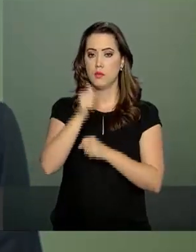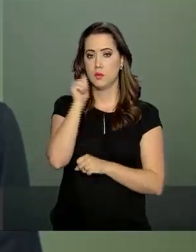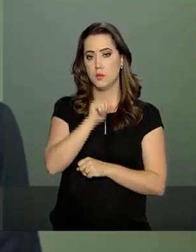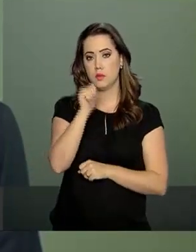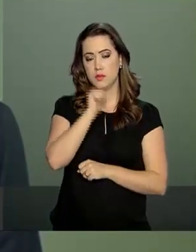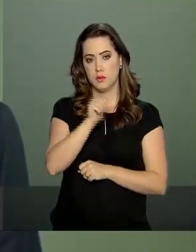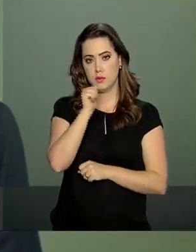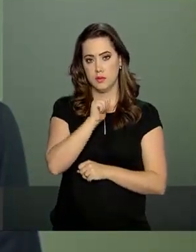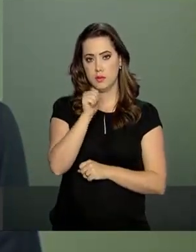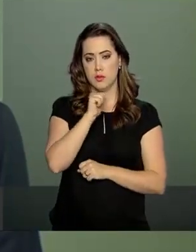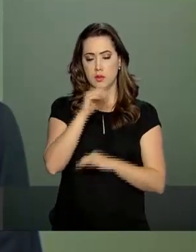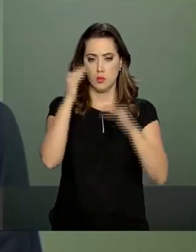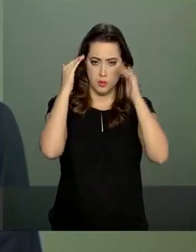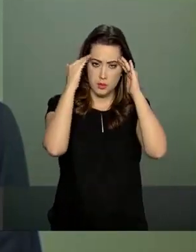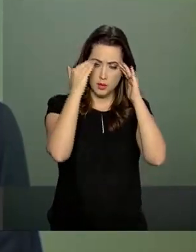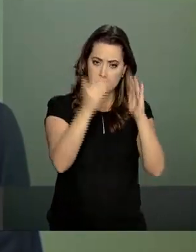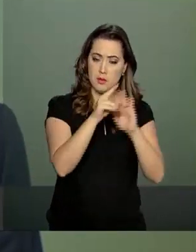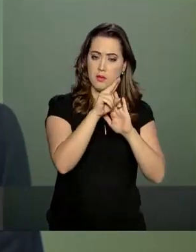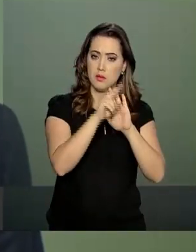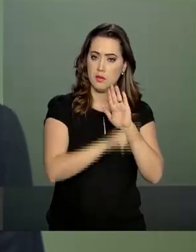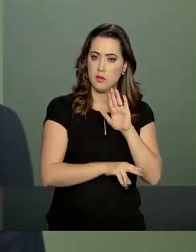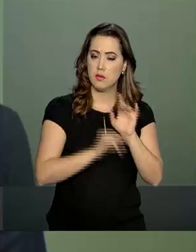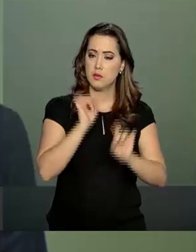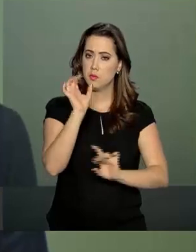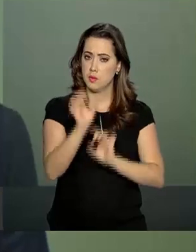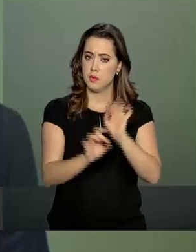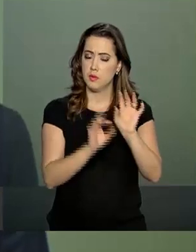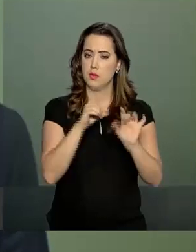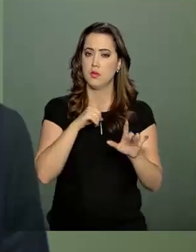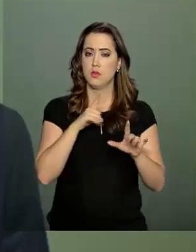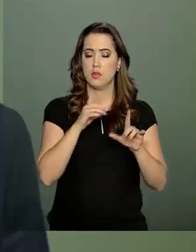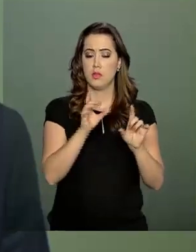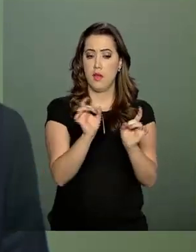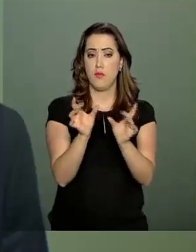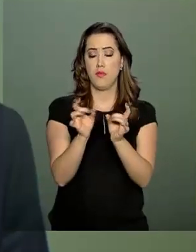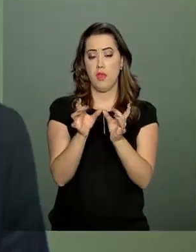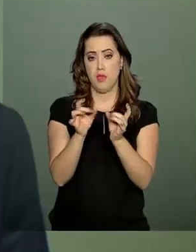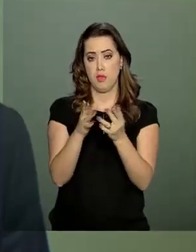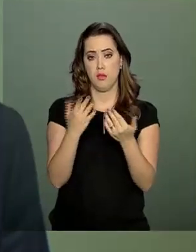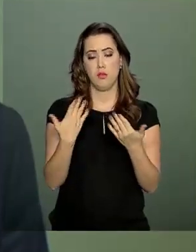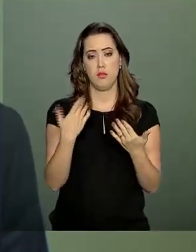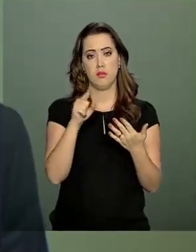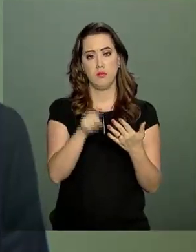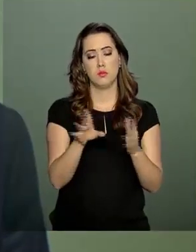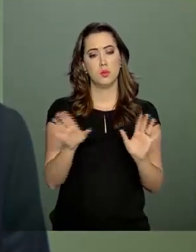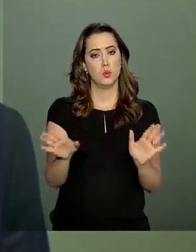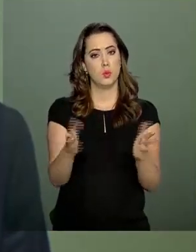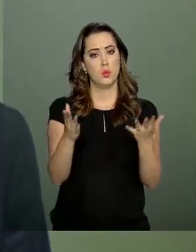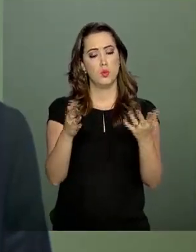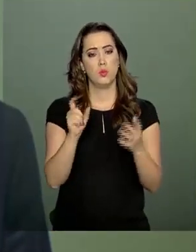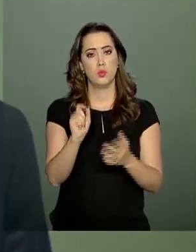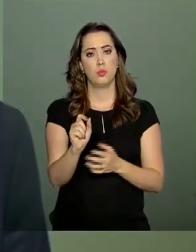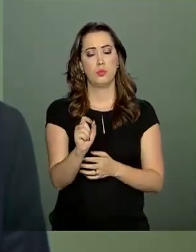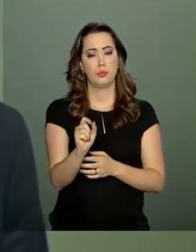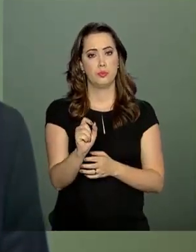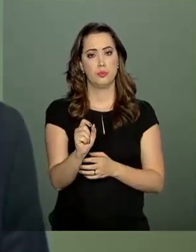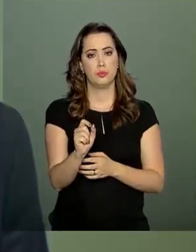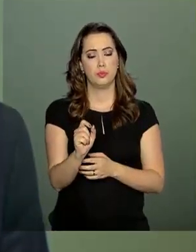dentro daqueles trabalhadores rurais, segurados e especiais, que têm a comercialização sobre a produção deles,